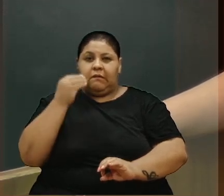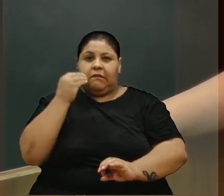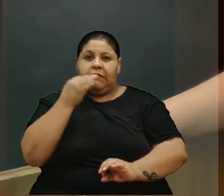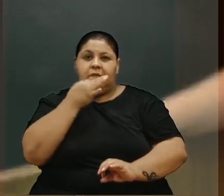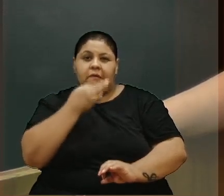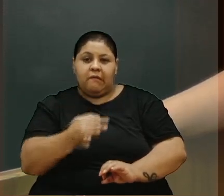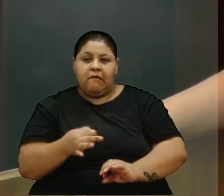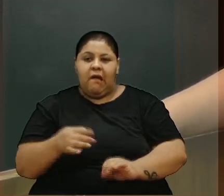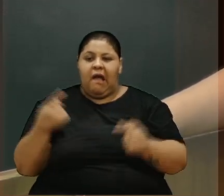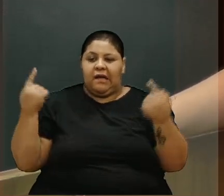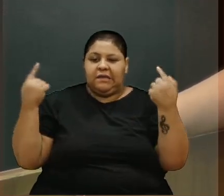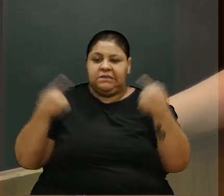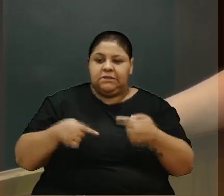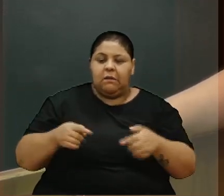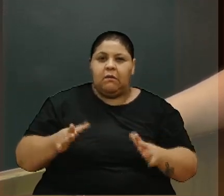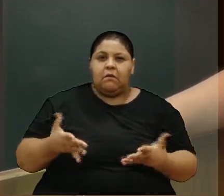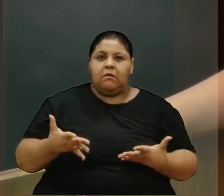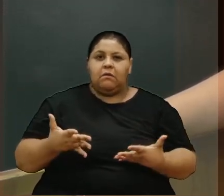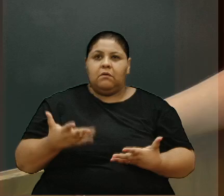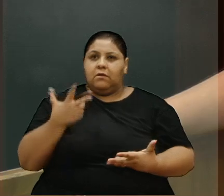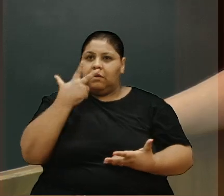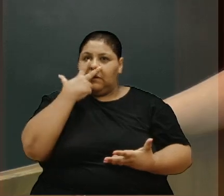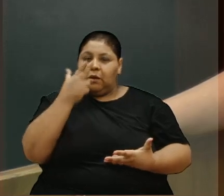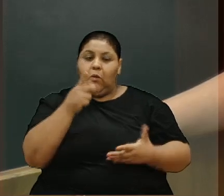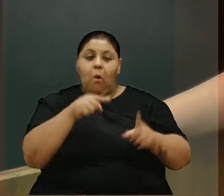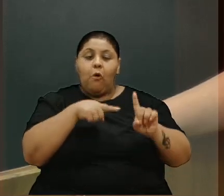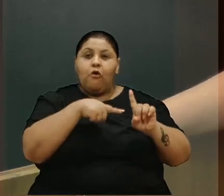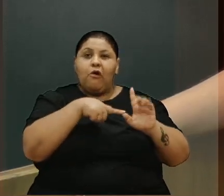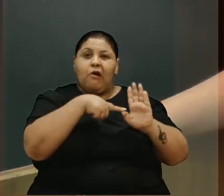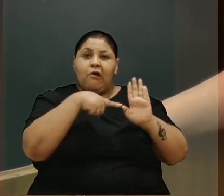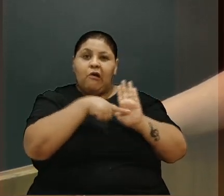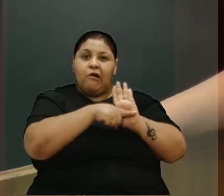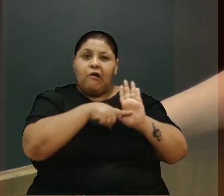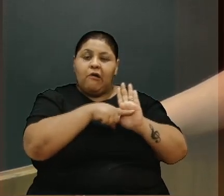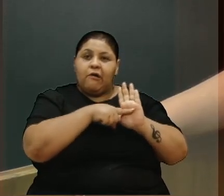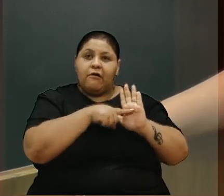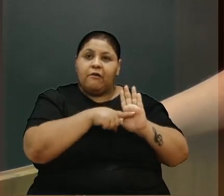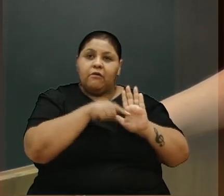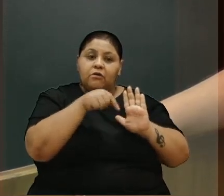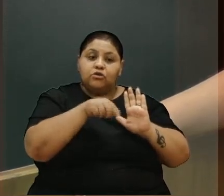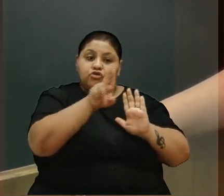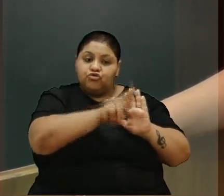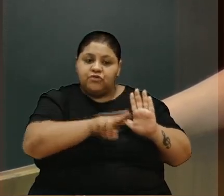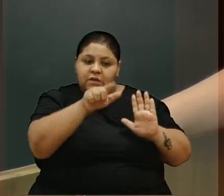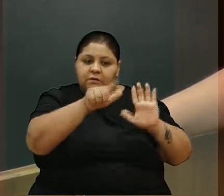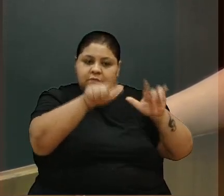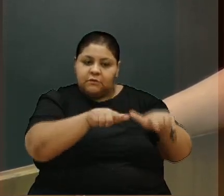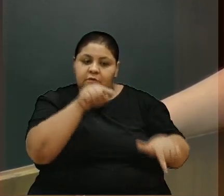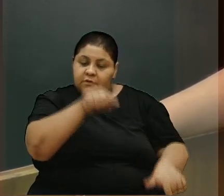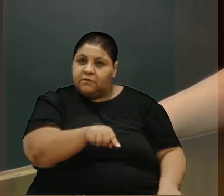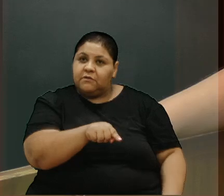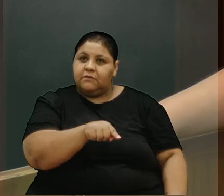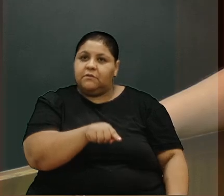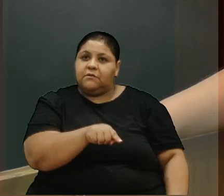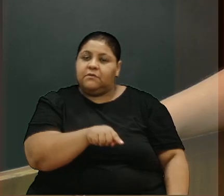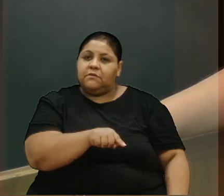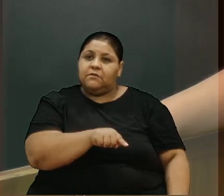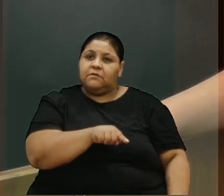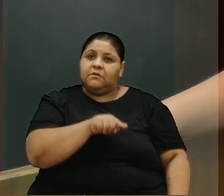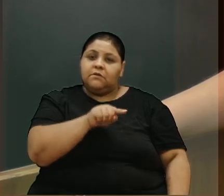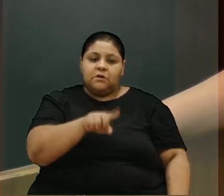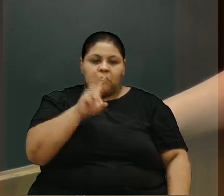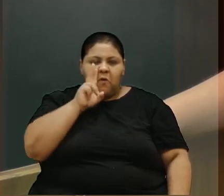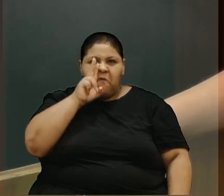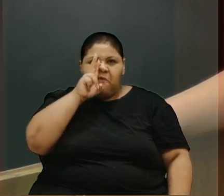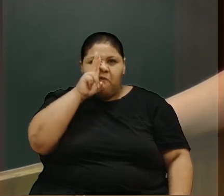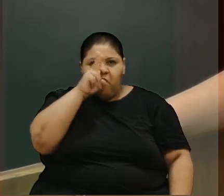mesma agressão, pela mesma negativa de ocupação desse espaço. E é isso que nos torna